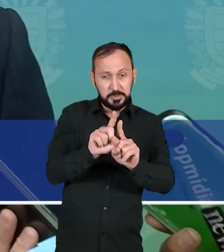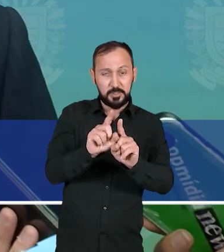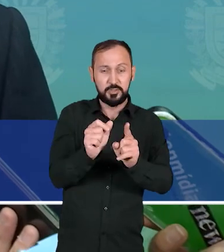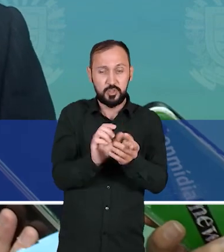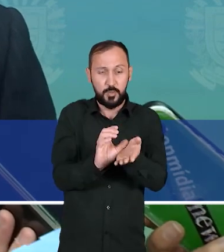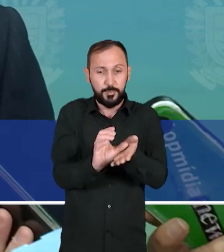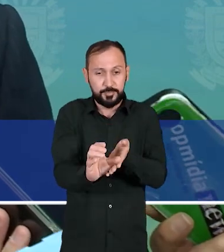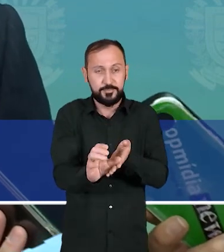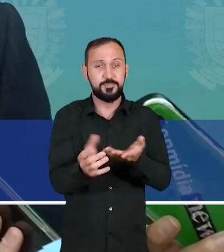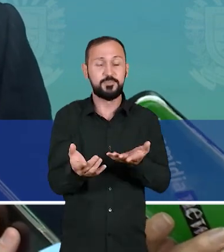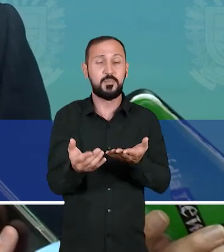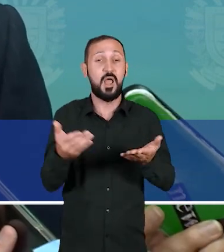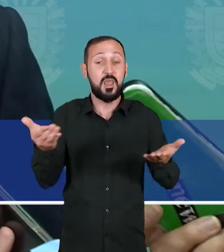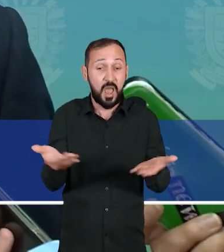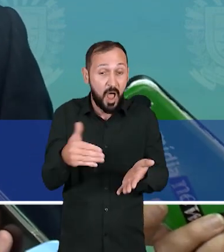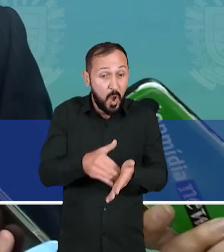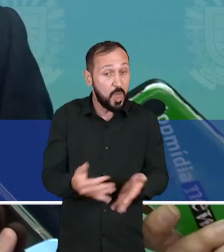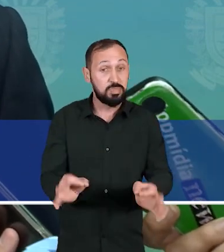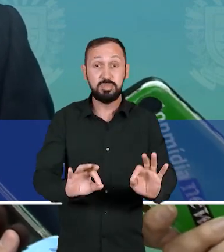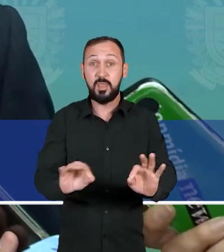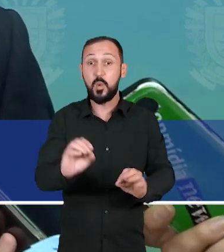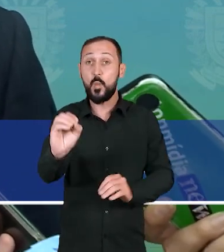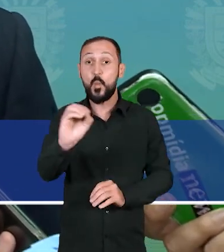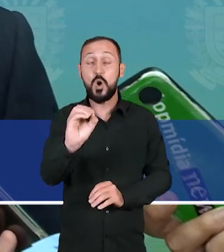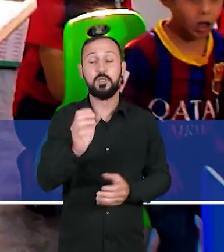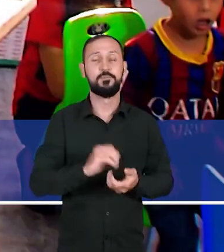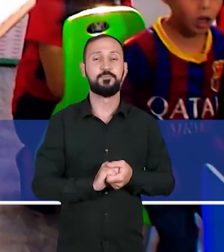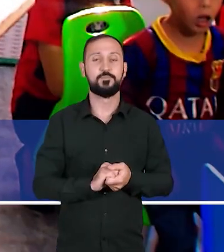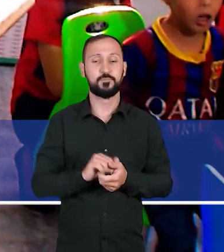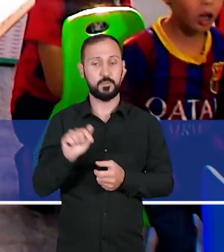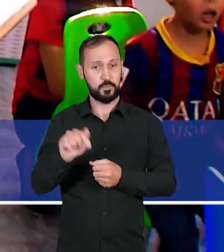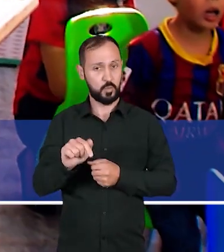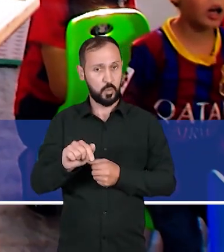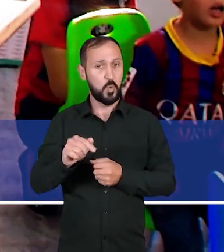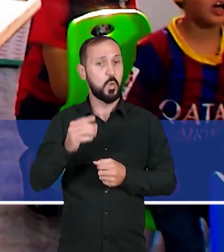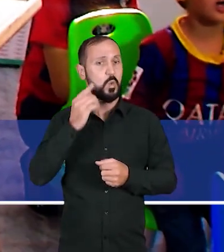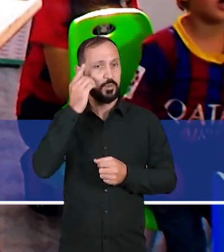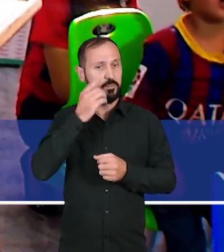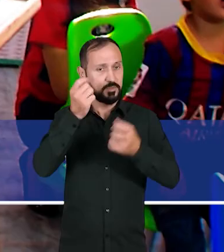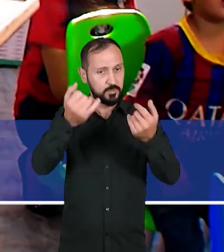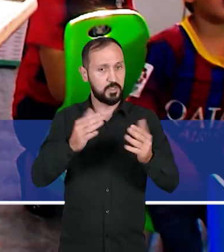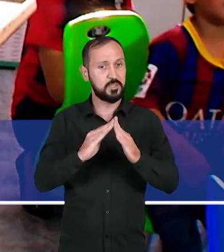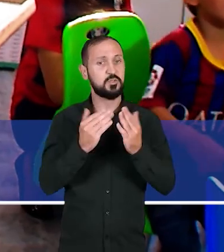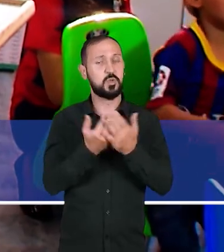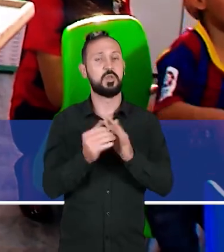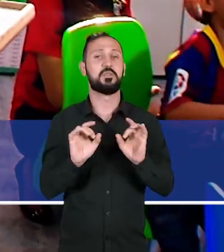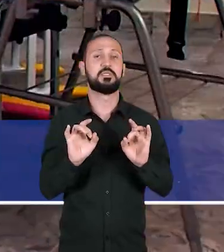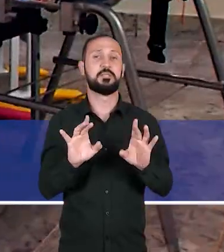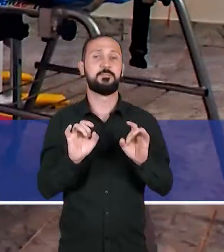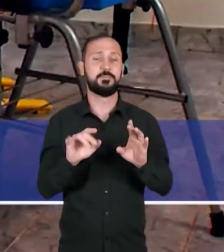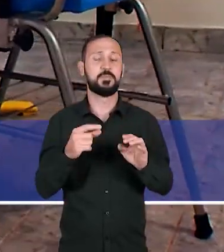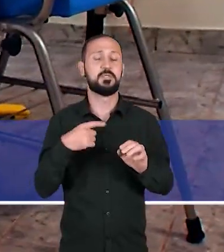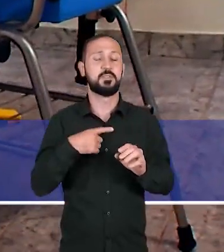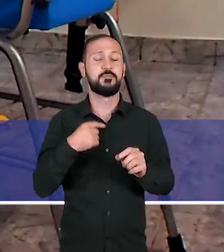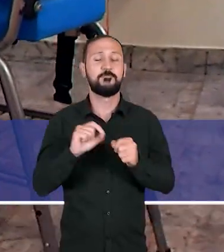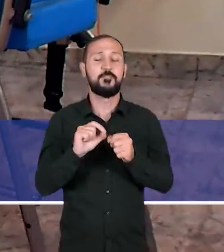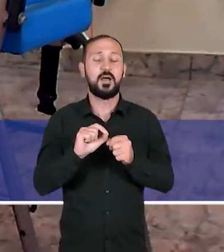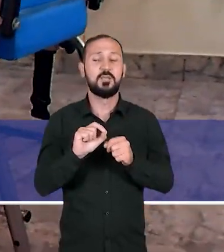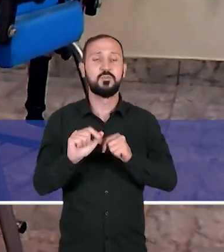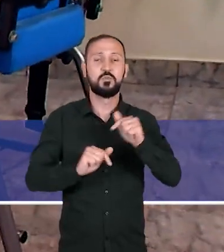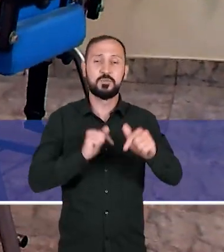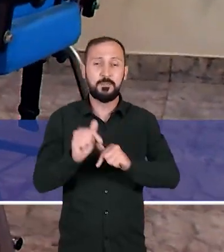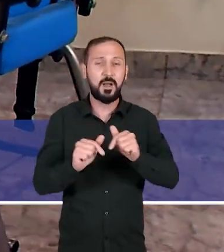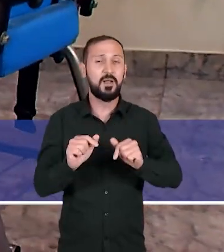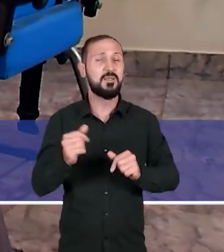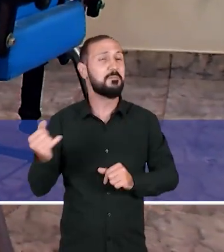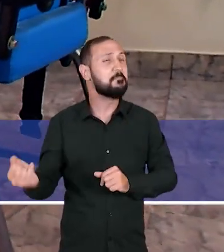a ser repassado, até agora não repassou nada. O parlamentar destacou que as escolas de educação especial fazem o trabalho de